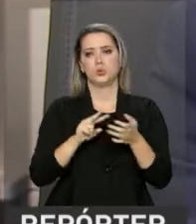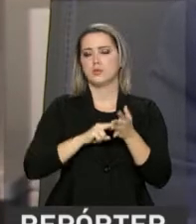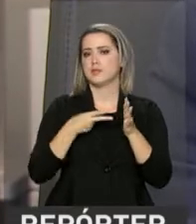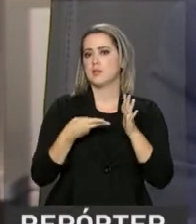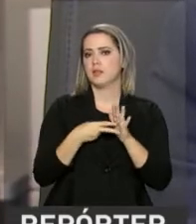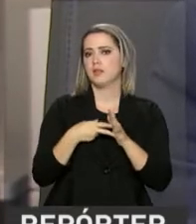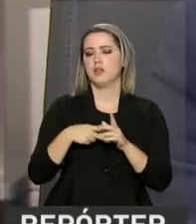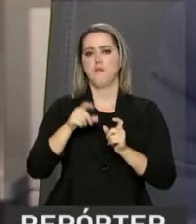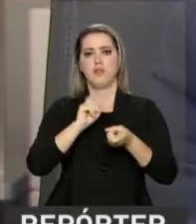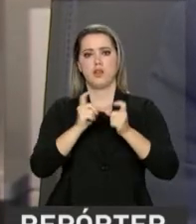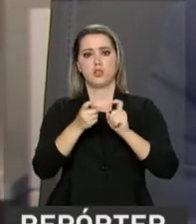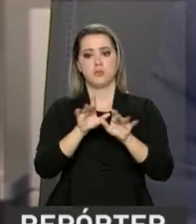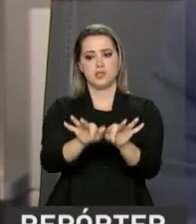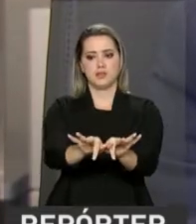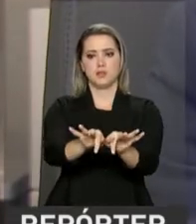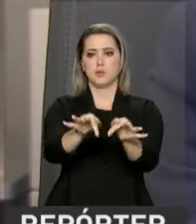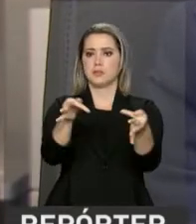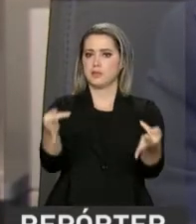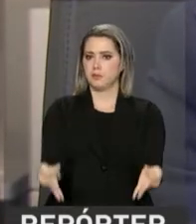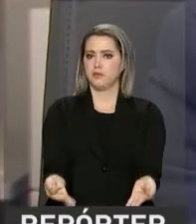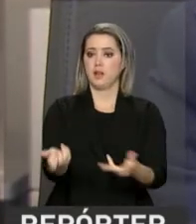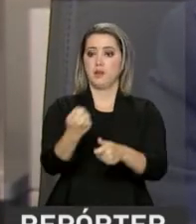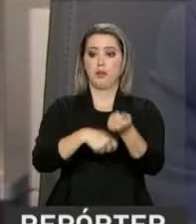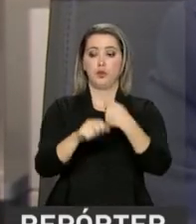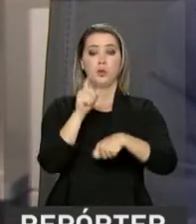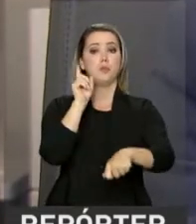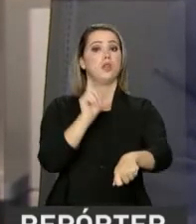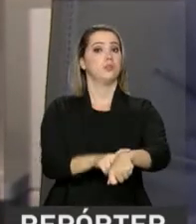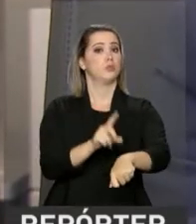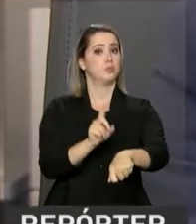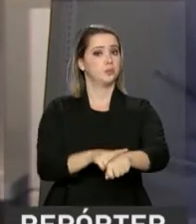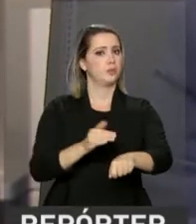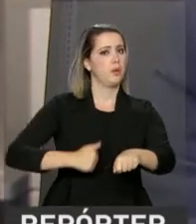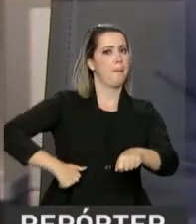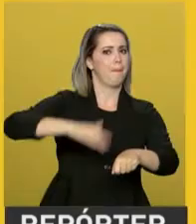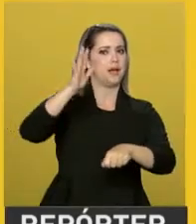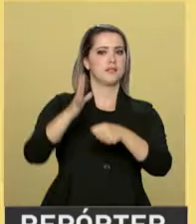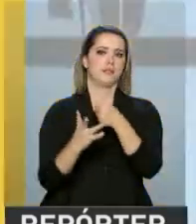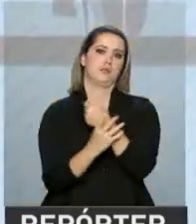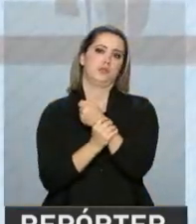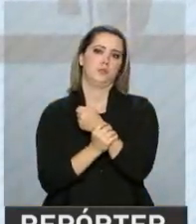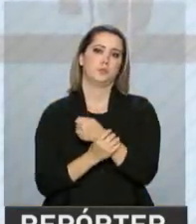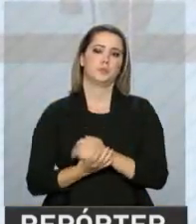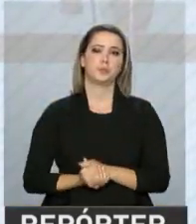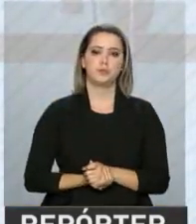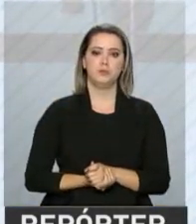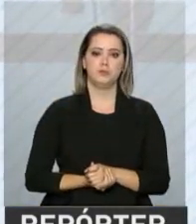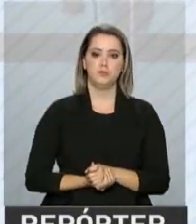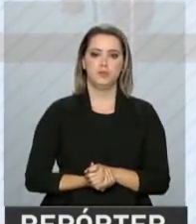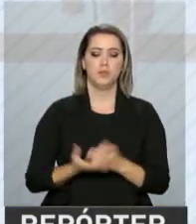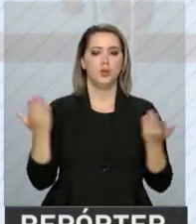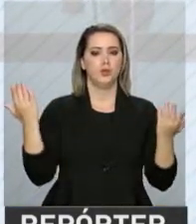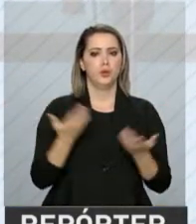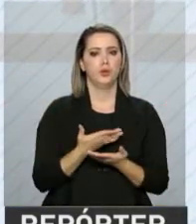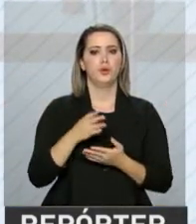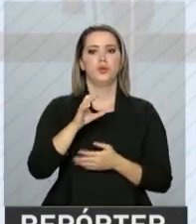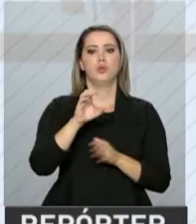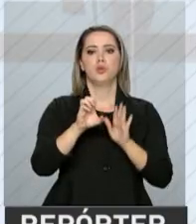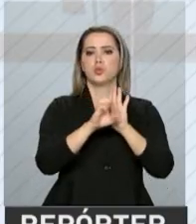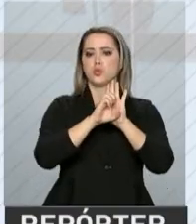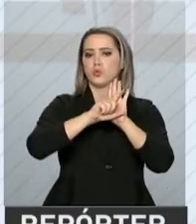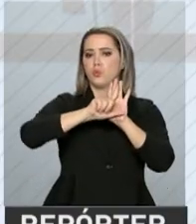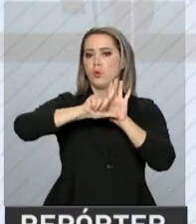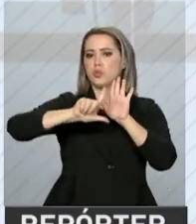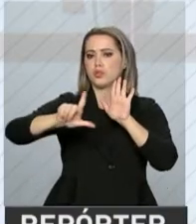racionalização do processo economia de tempo maior segurança no modelo atual a elaboração de um edital para a contratação